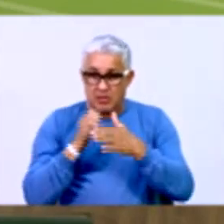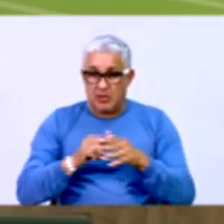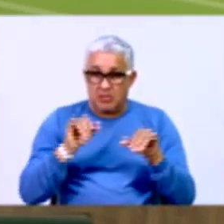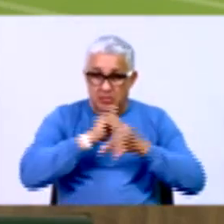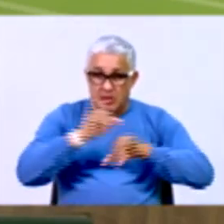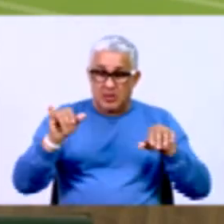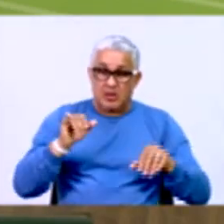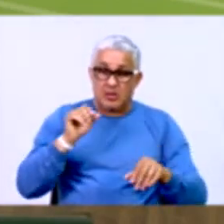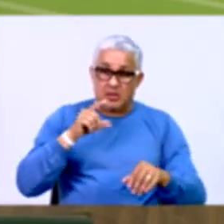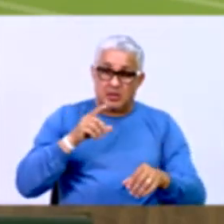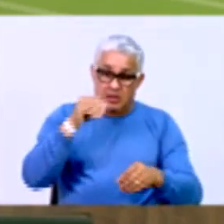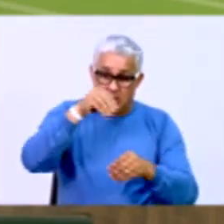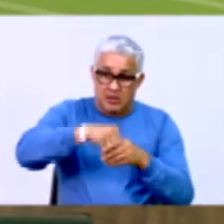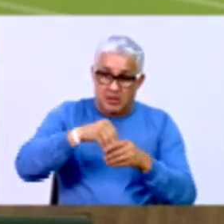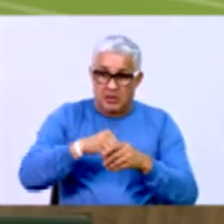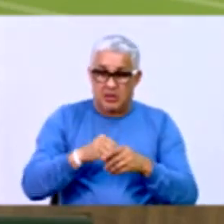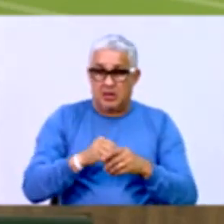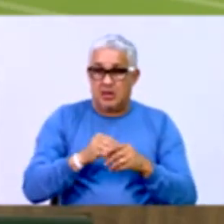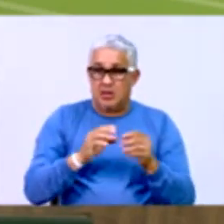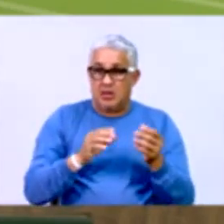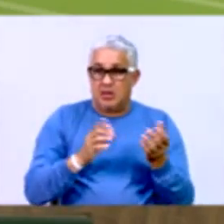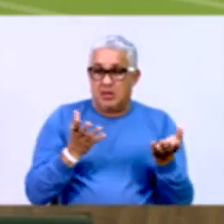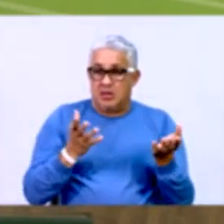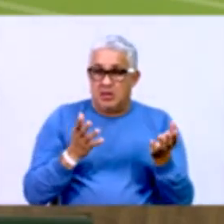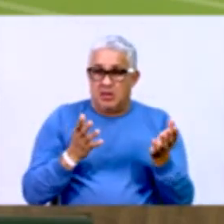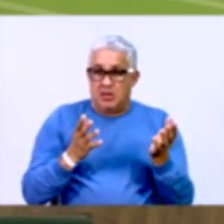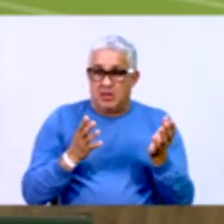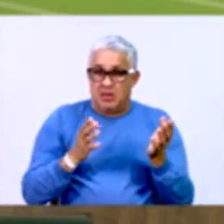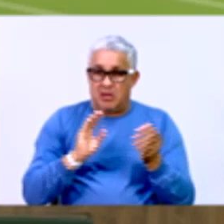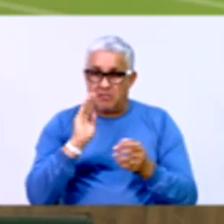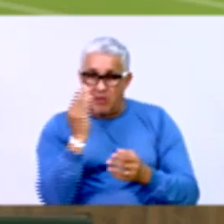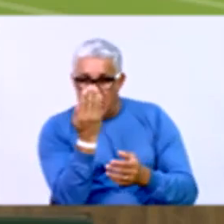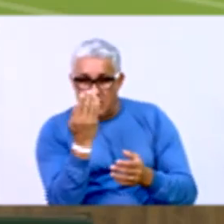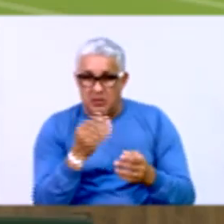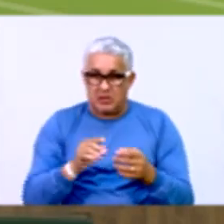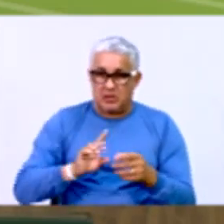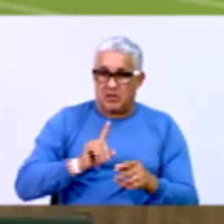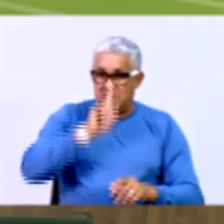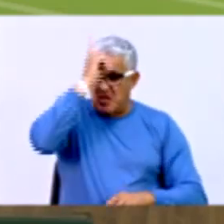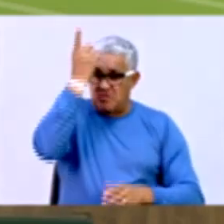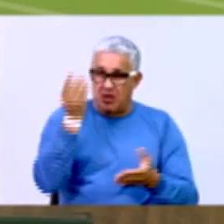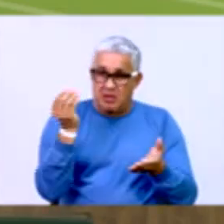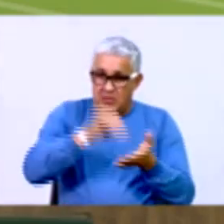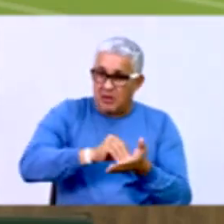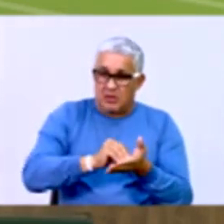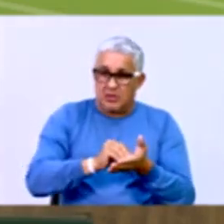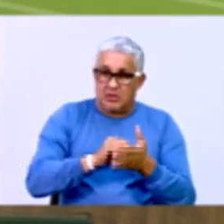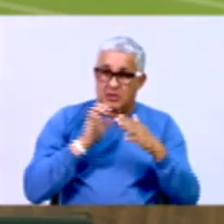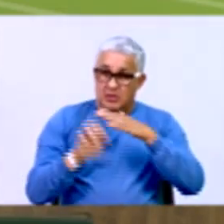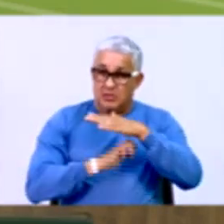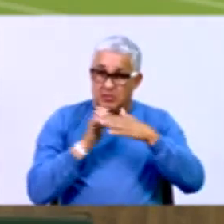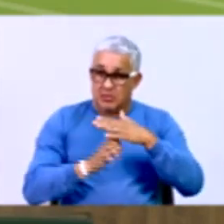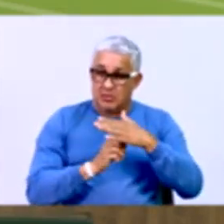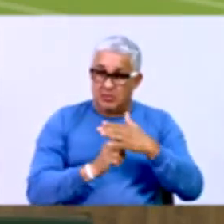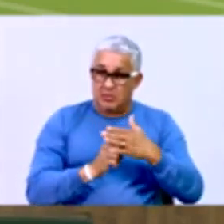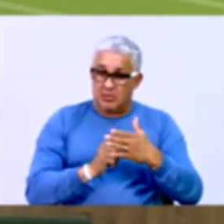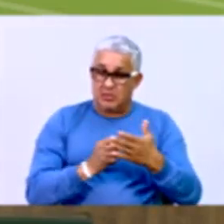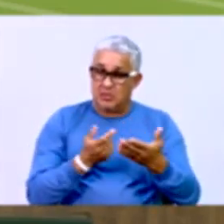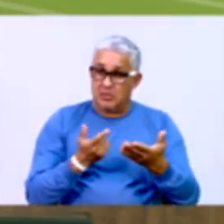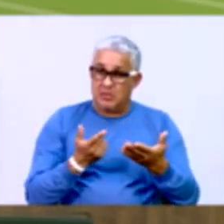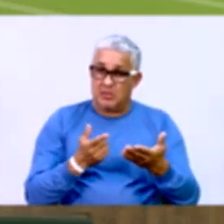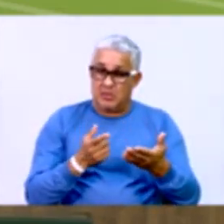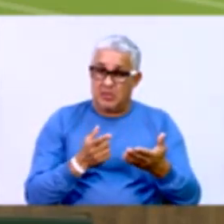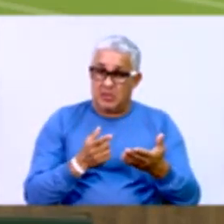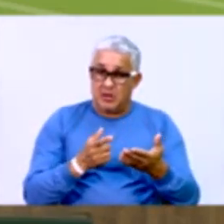forem mascaradas, forem falsificadas, forem inventadas, não é a empresa que vai ser penalizada, vai